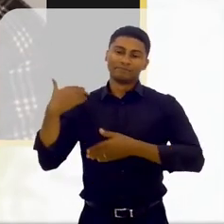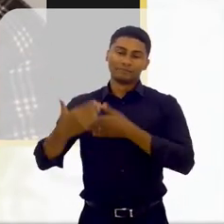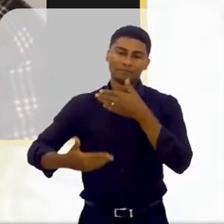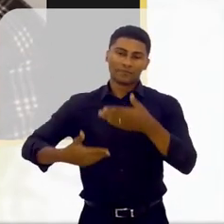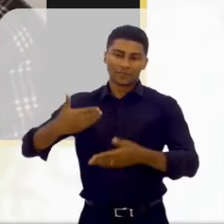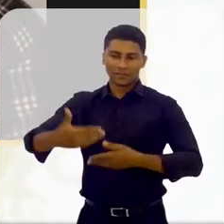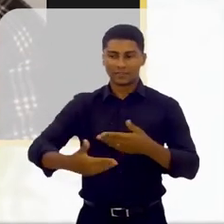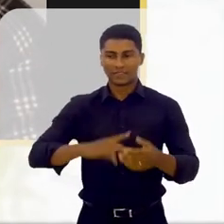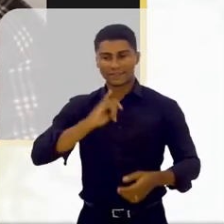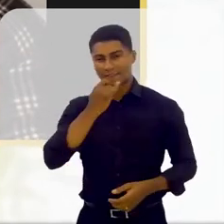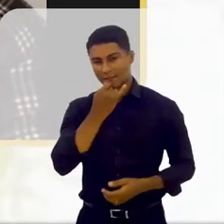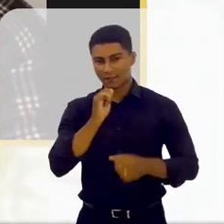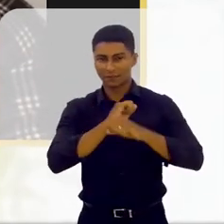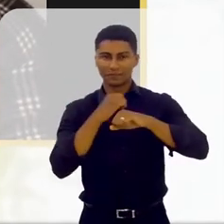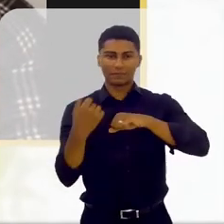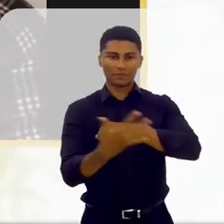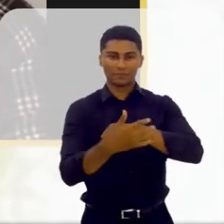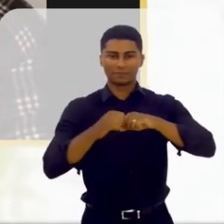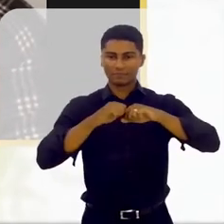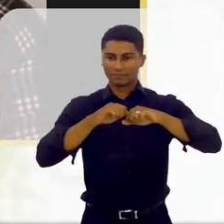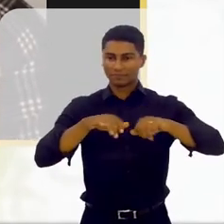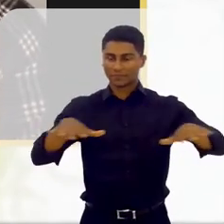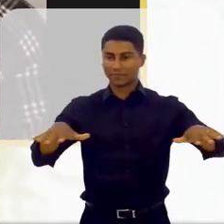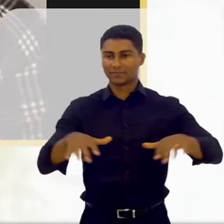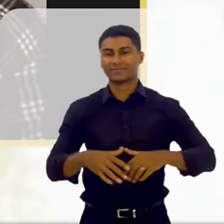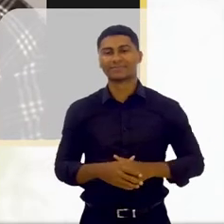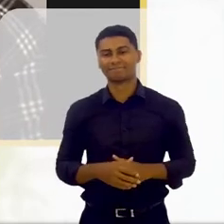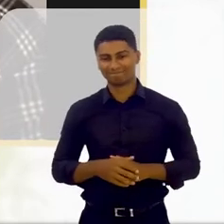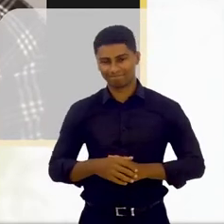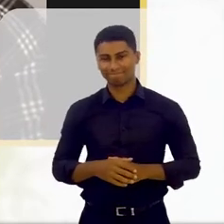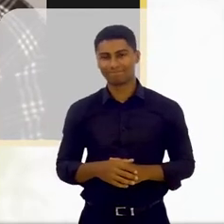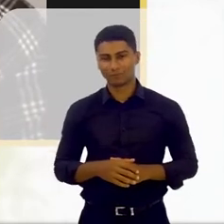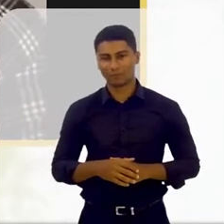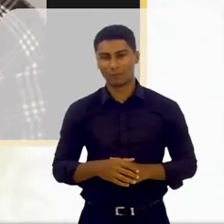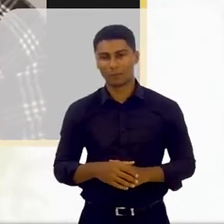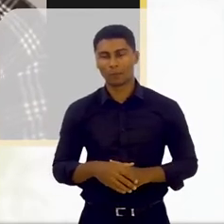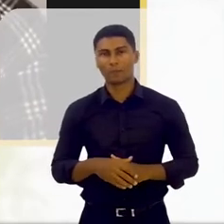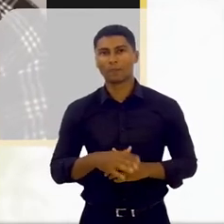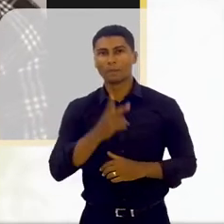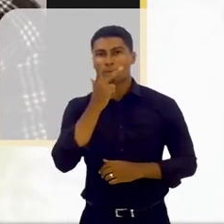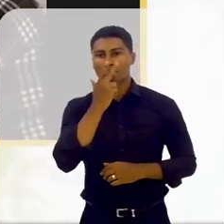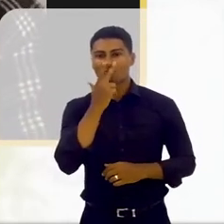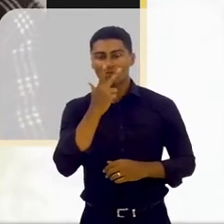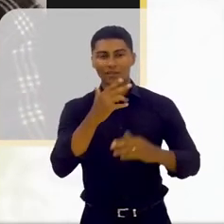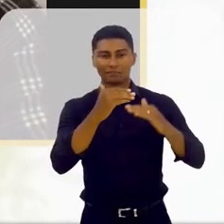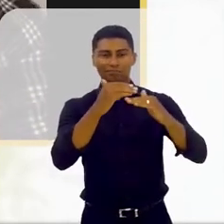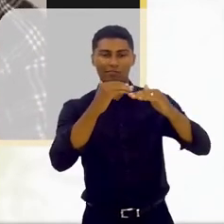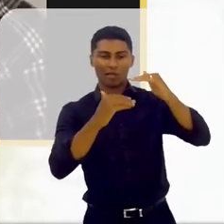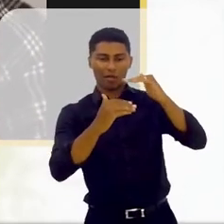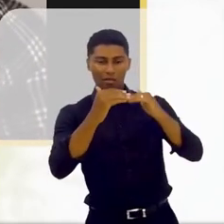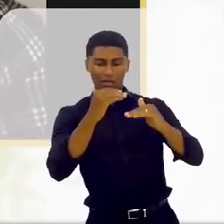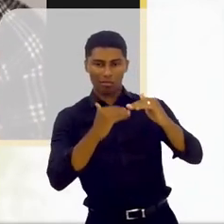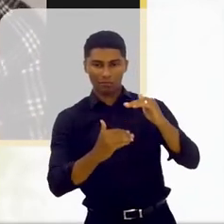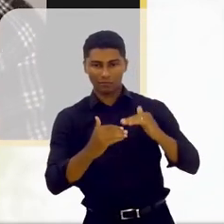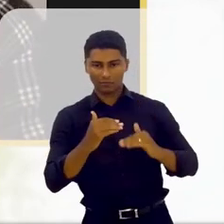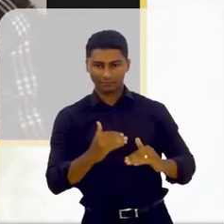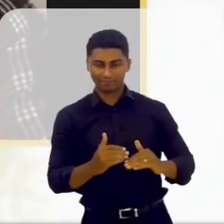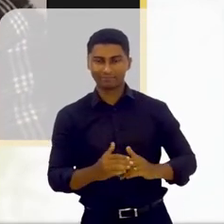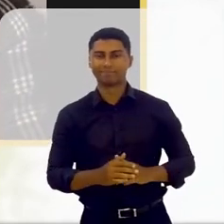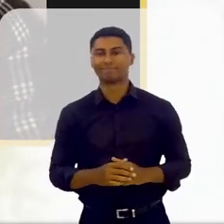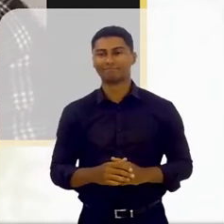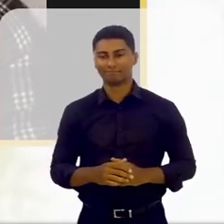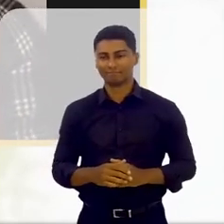aí, infelizmente, veio a pandemia que não travou, né? Ela não, né? Não diga a questão de travar, ela retardou o processo, né?